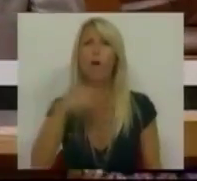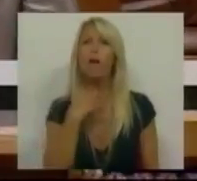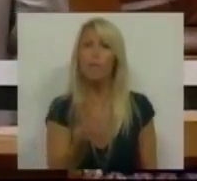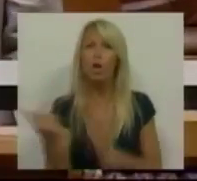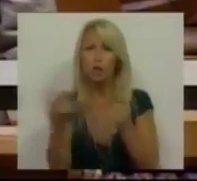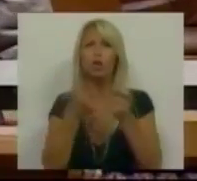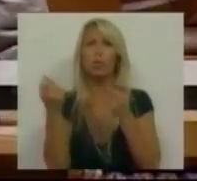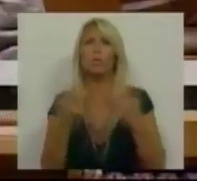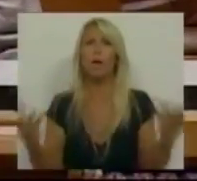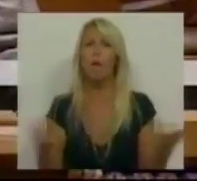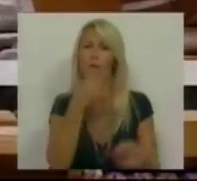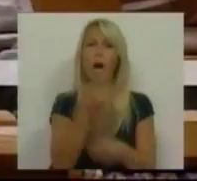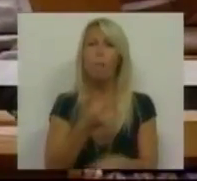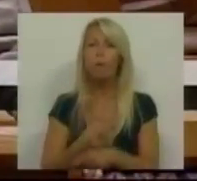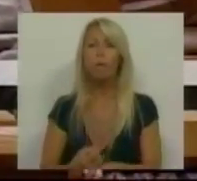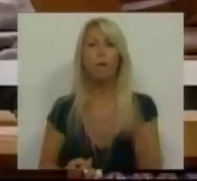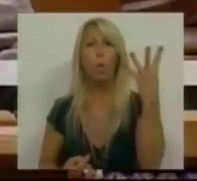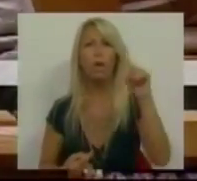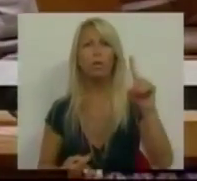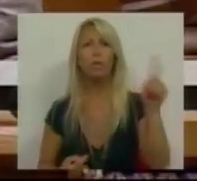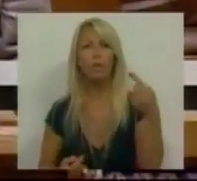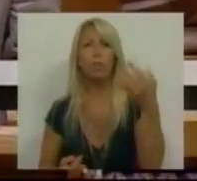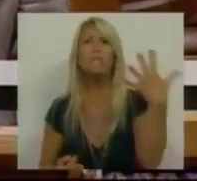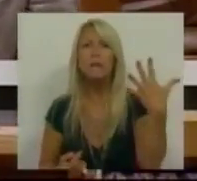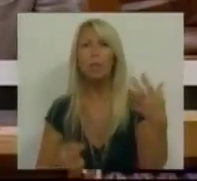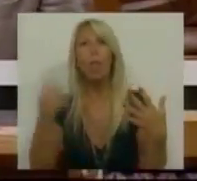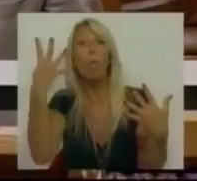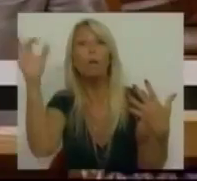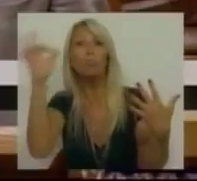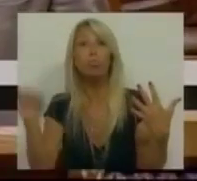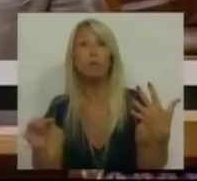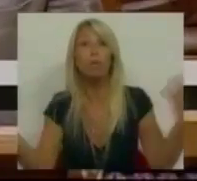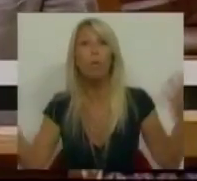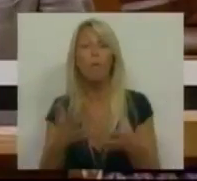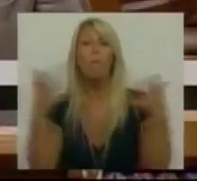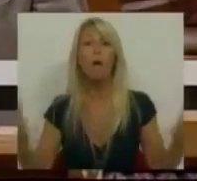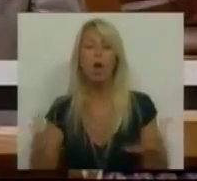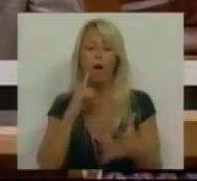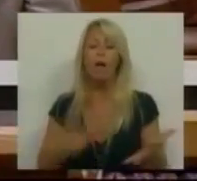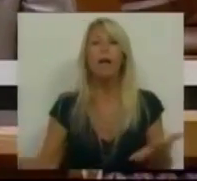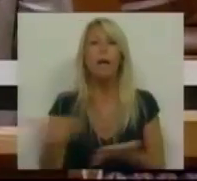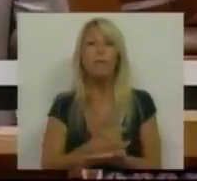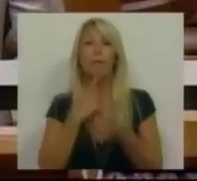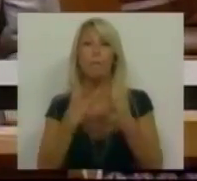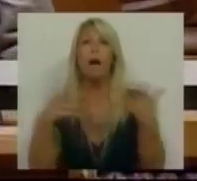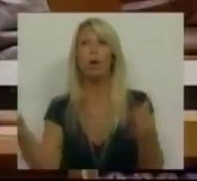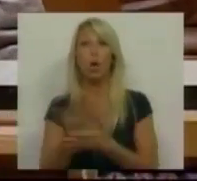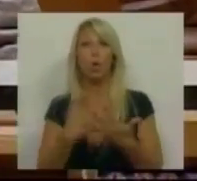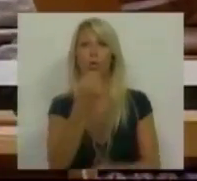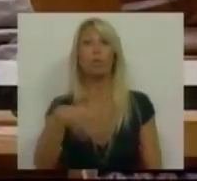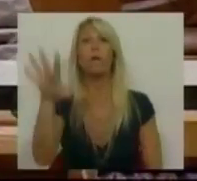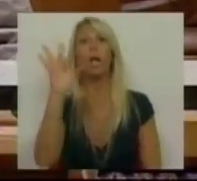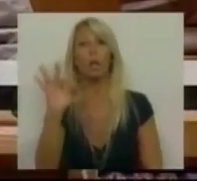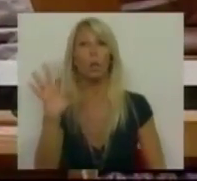discussão. 4,5% ou 4%. O maior dado macroeconómico para 2014 continua a ser as